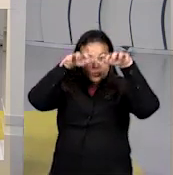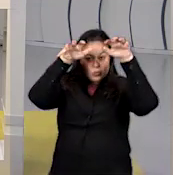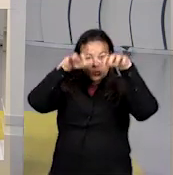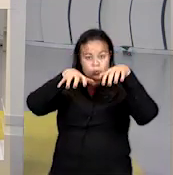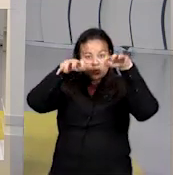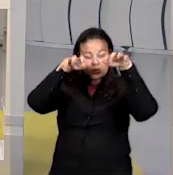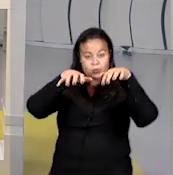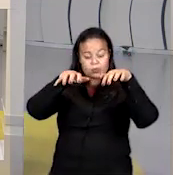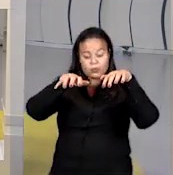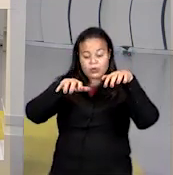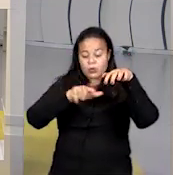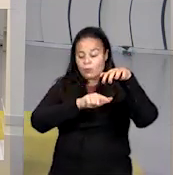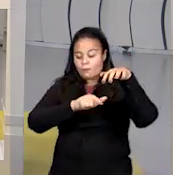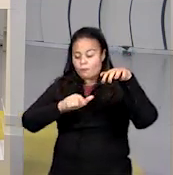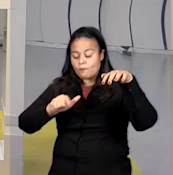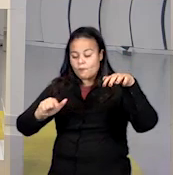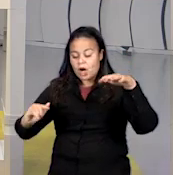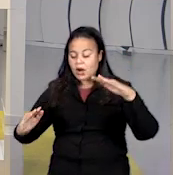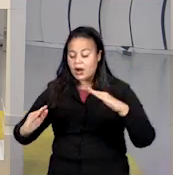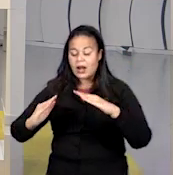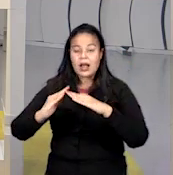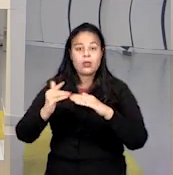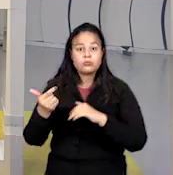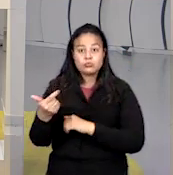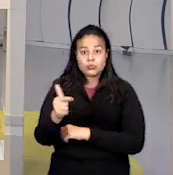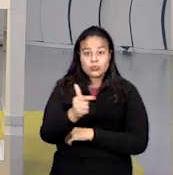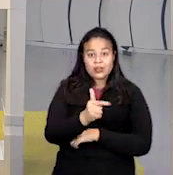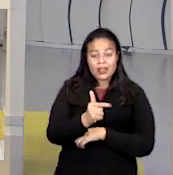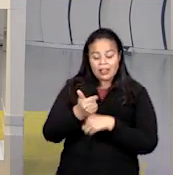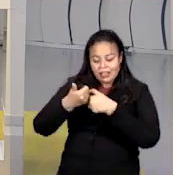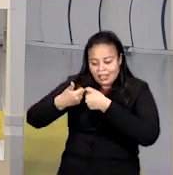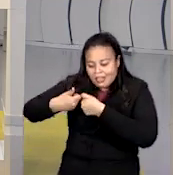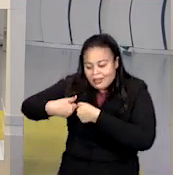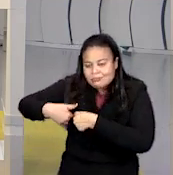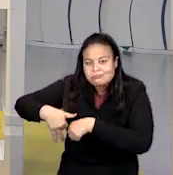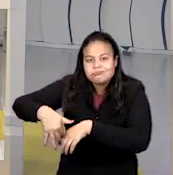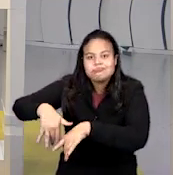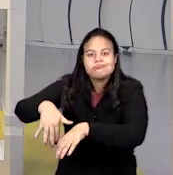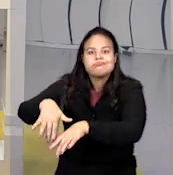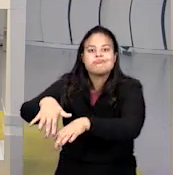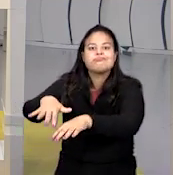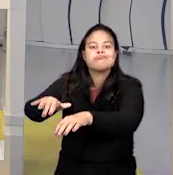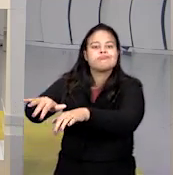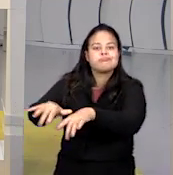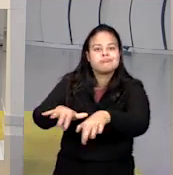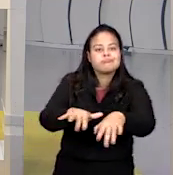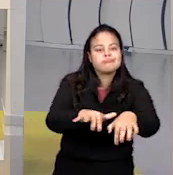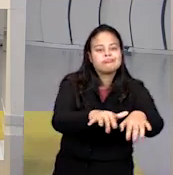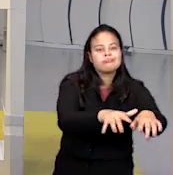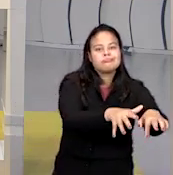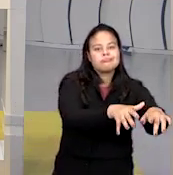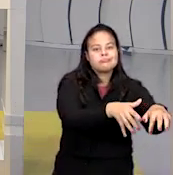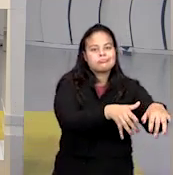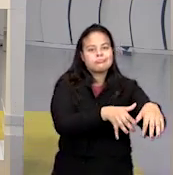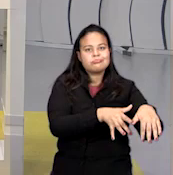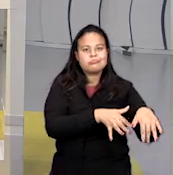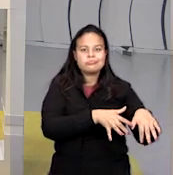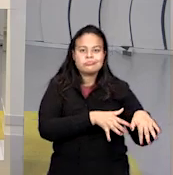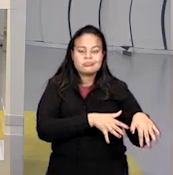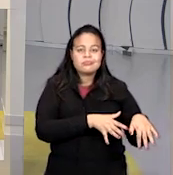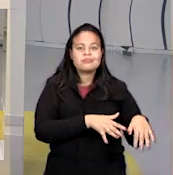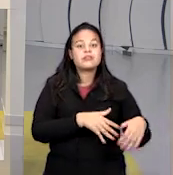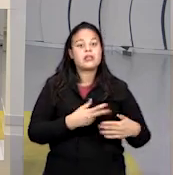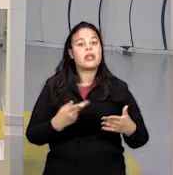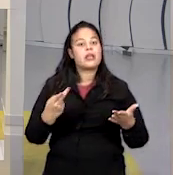nenhuma proteção, esse solo é literalmente carregado de um lugar para o outro. E é isso que caracteriza